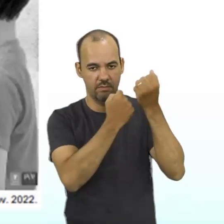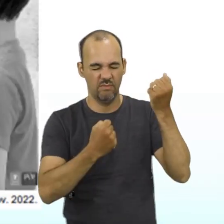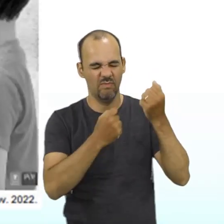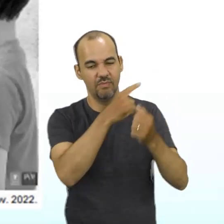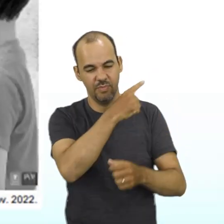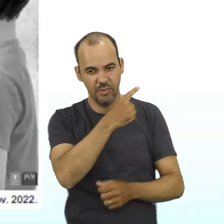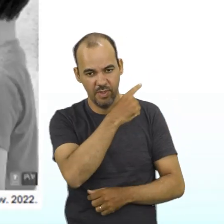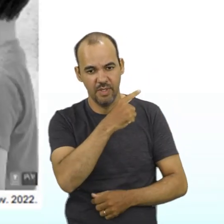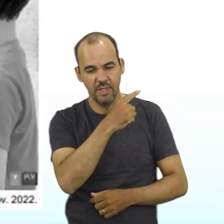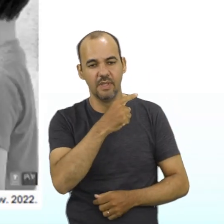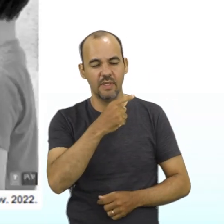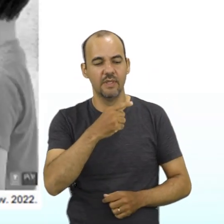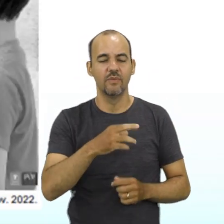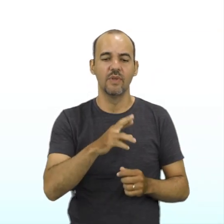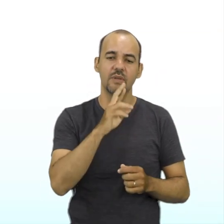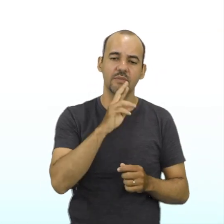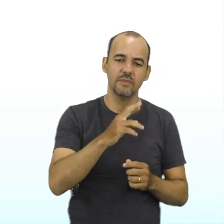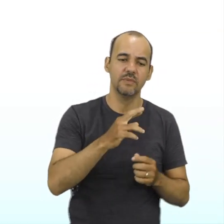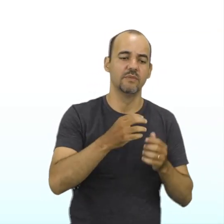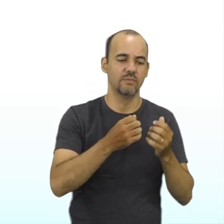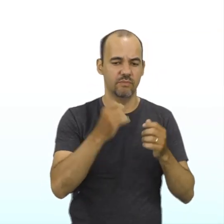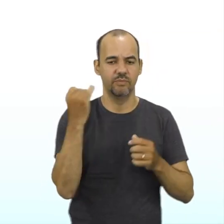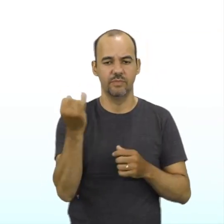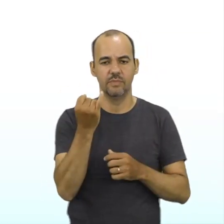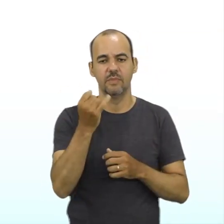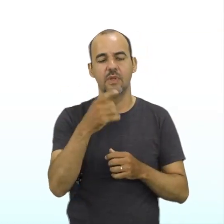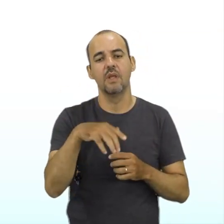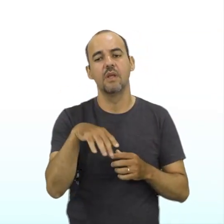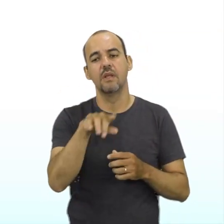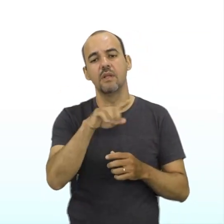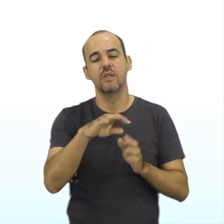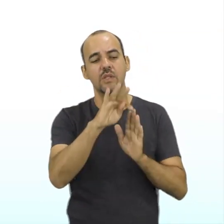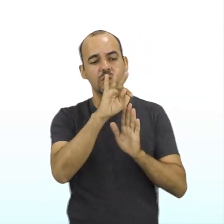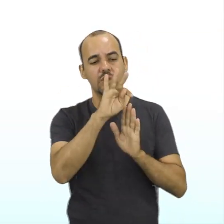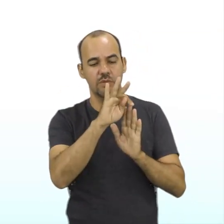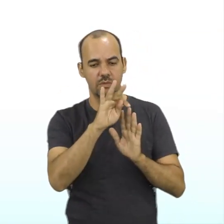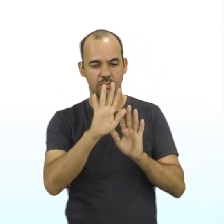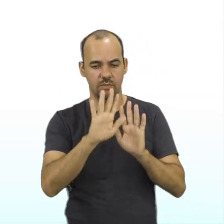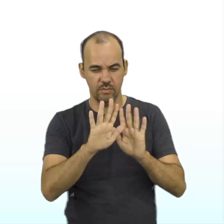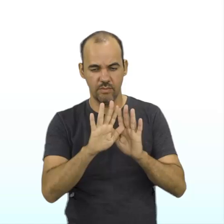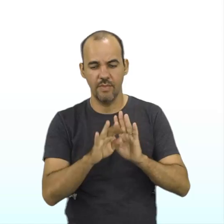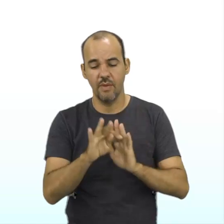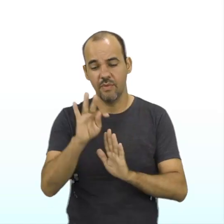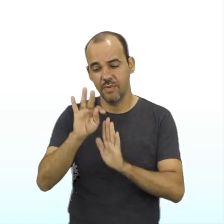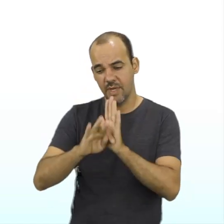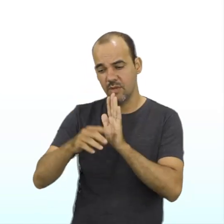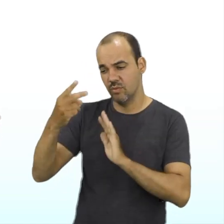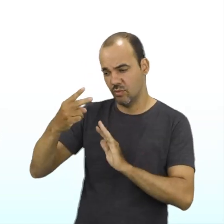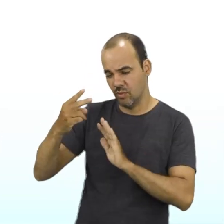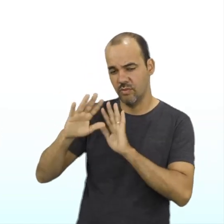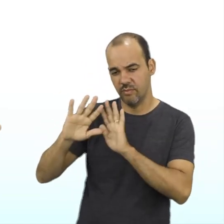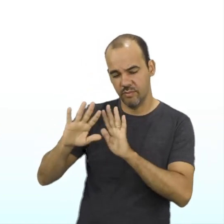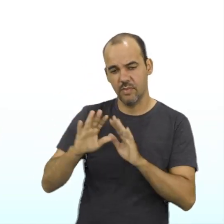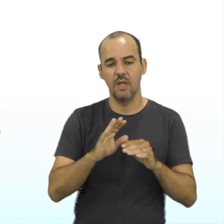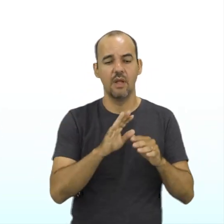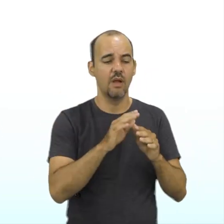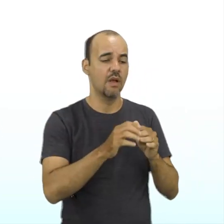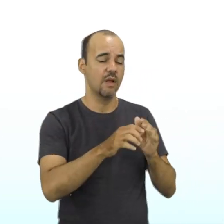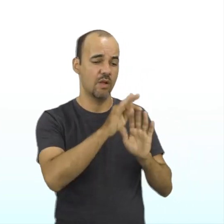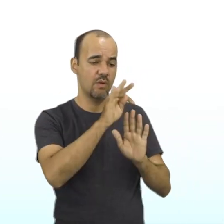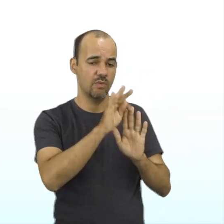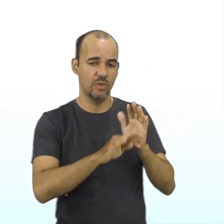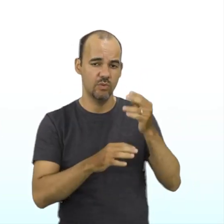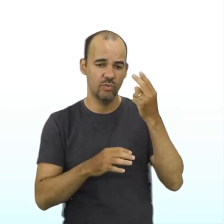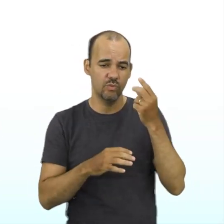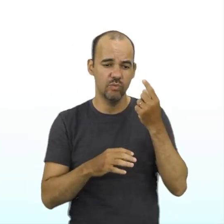vai ser importante para a resolução da questão, e tem o texto 2. Antes da gente seguir para o texto 2, eu acho muito interessante, eu prefiro fazer